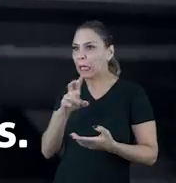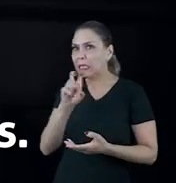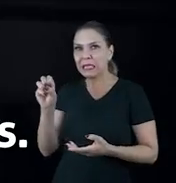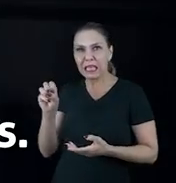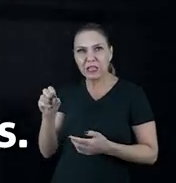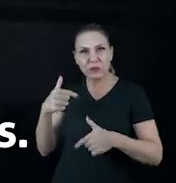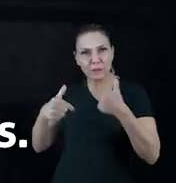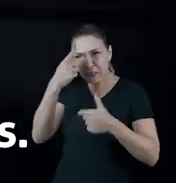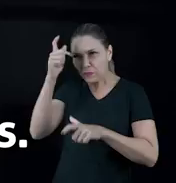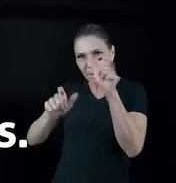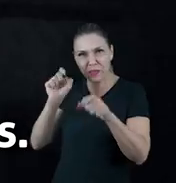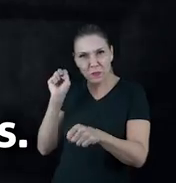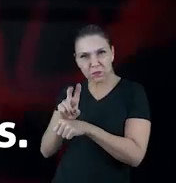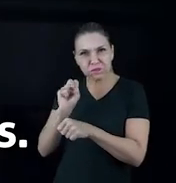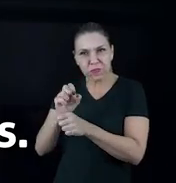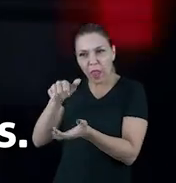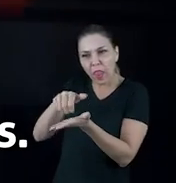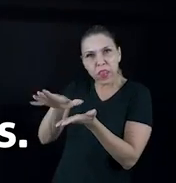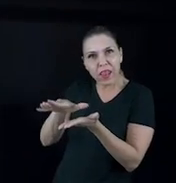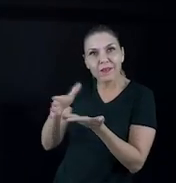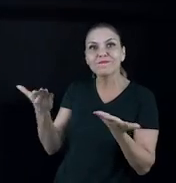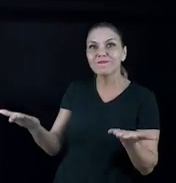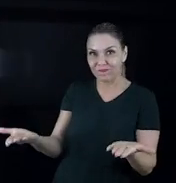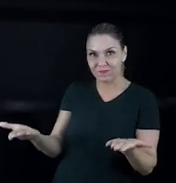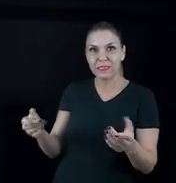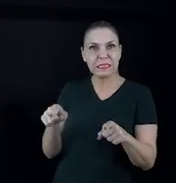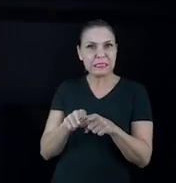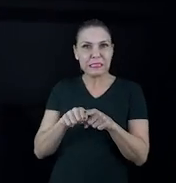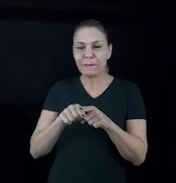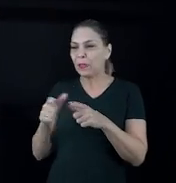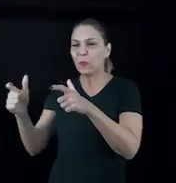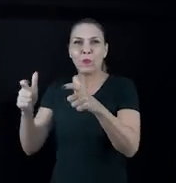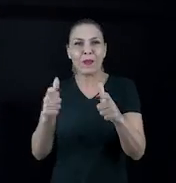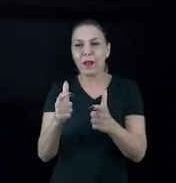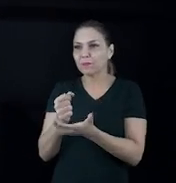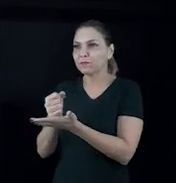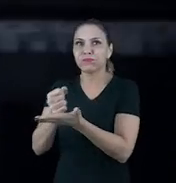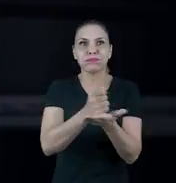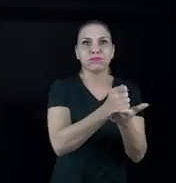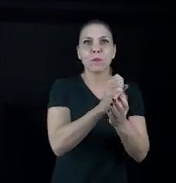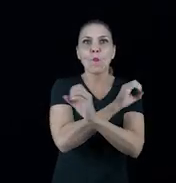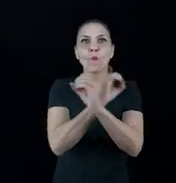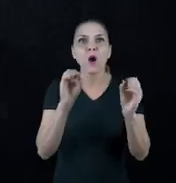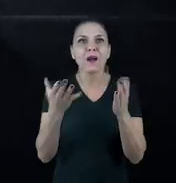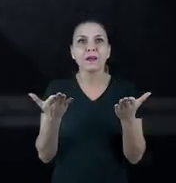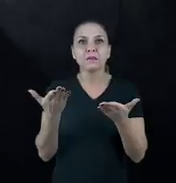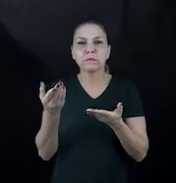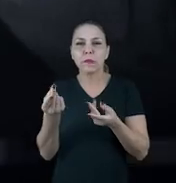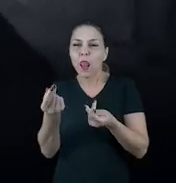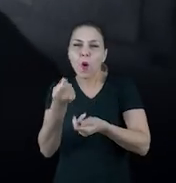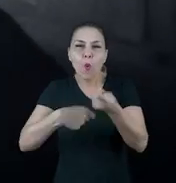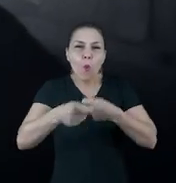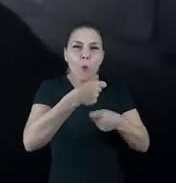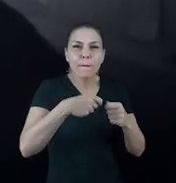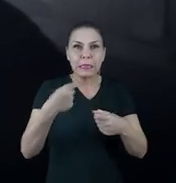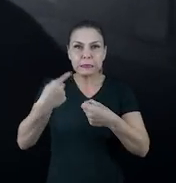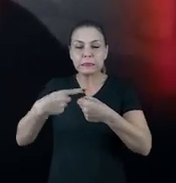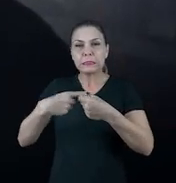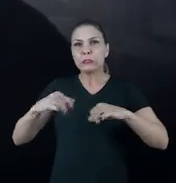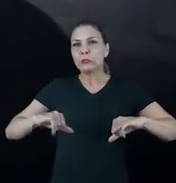500 trabalhadores vão perder seus empregos fornecedores vão ficar sem receber o comércio da cidade